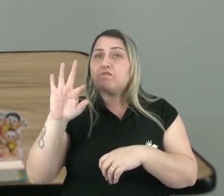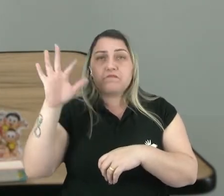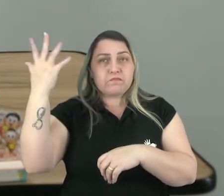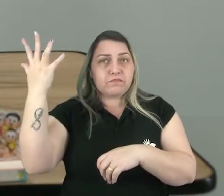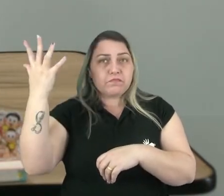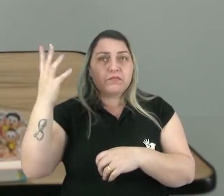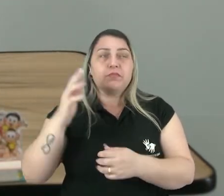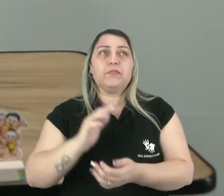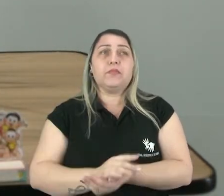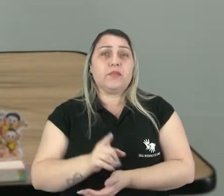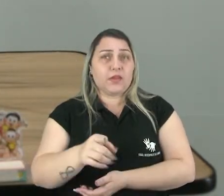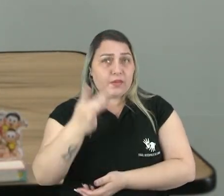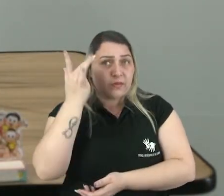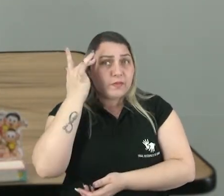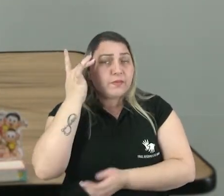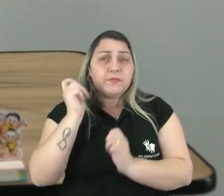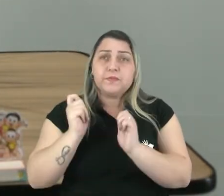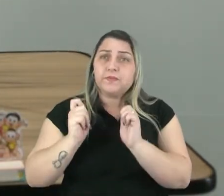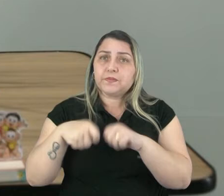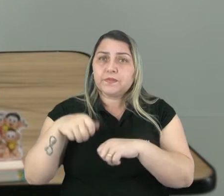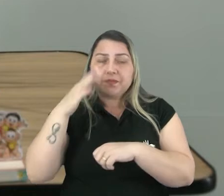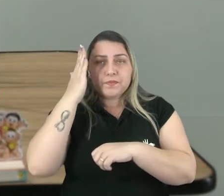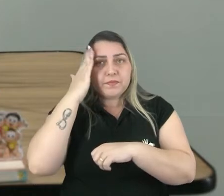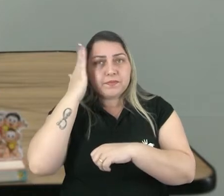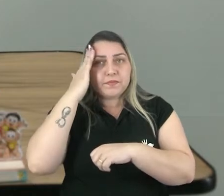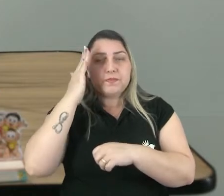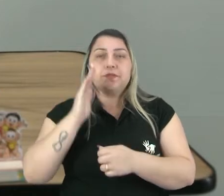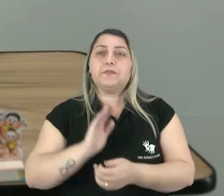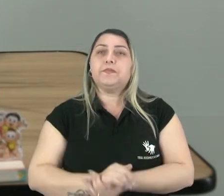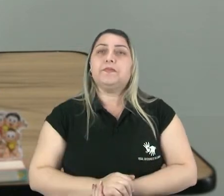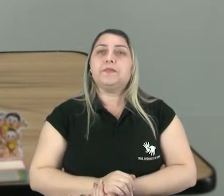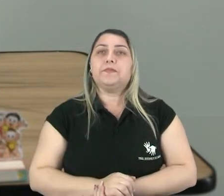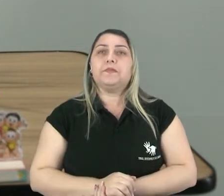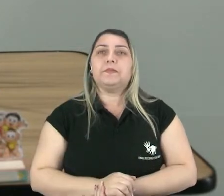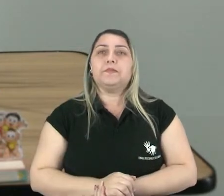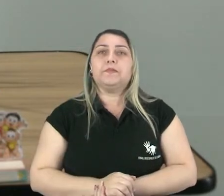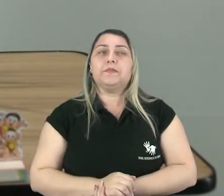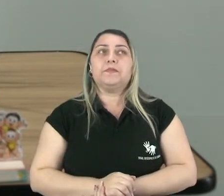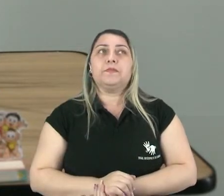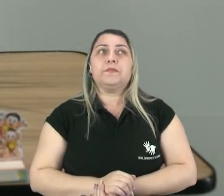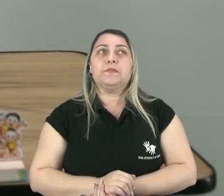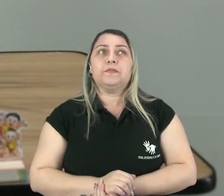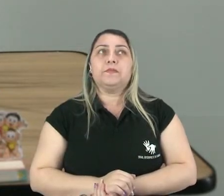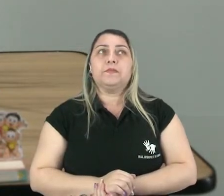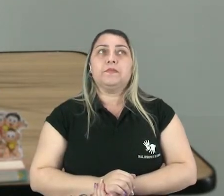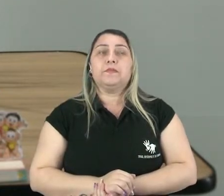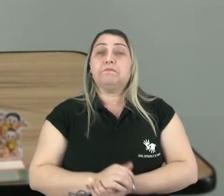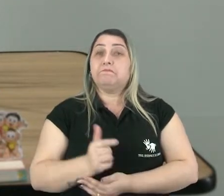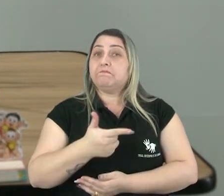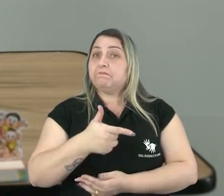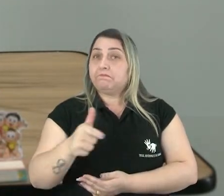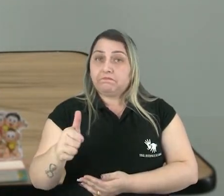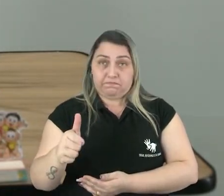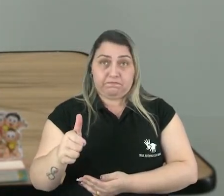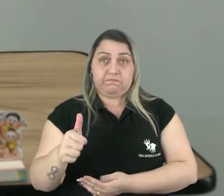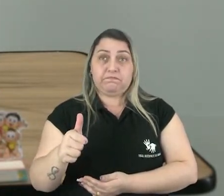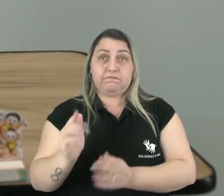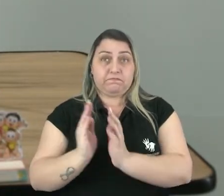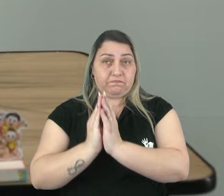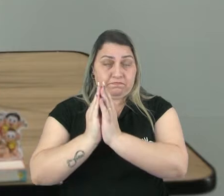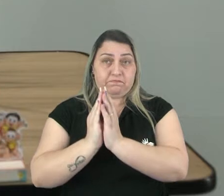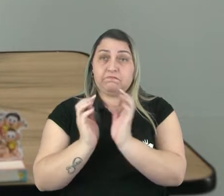acontecendo? Vocês acham que dá para compreender? No quadrinho que não tem o balão da fala, dá para